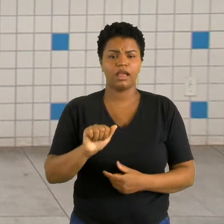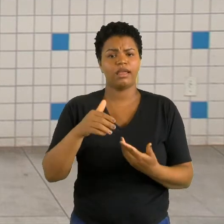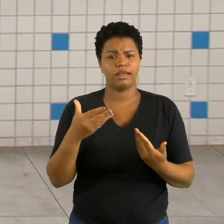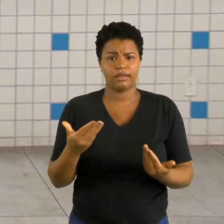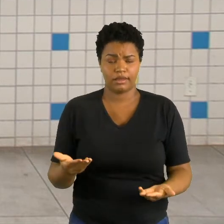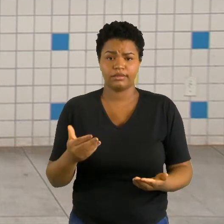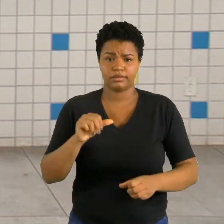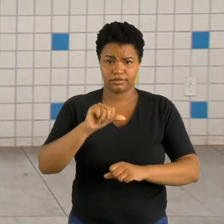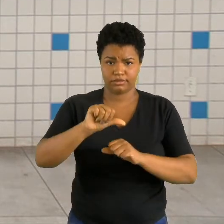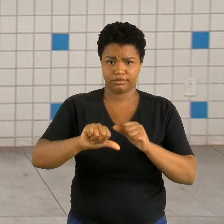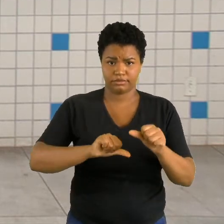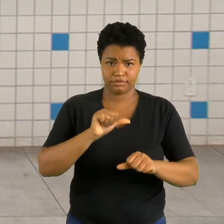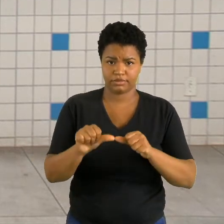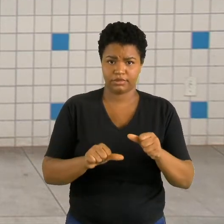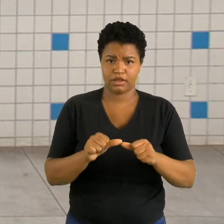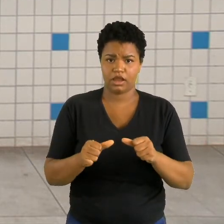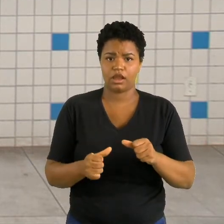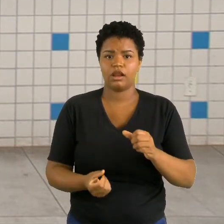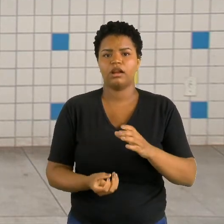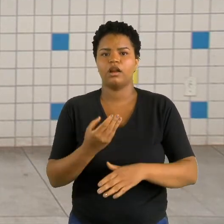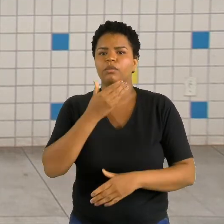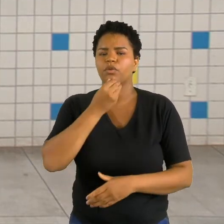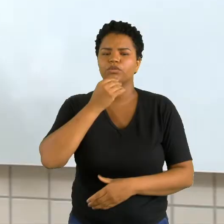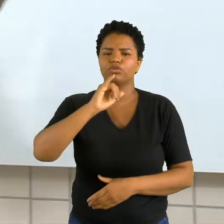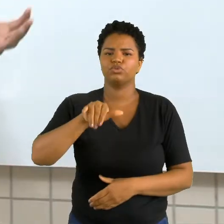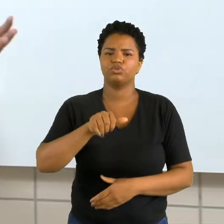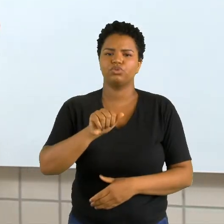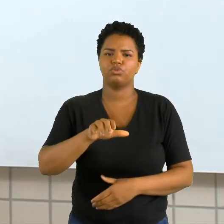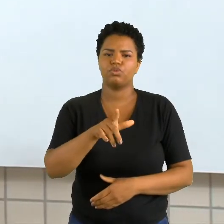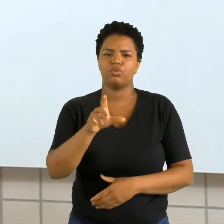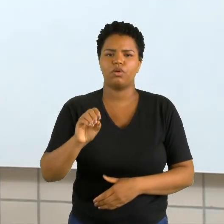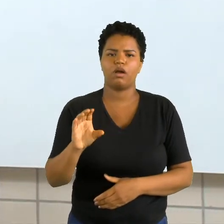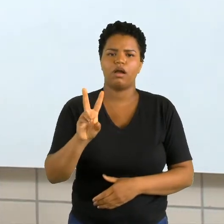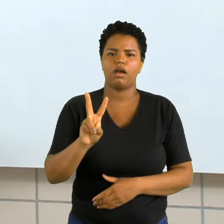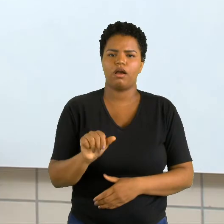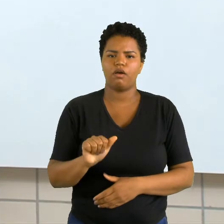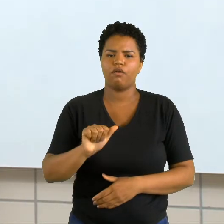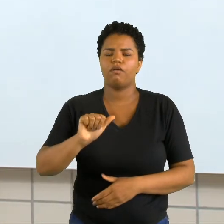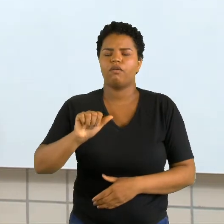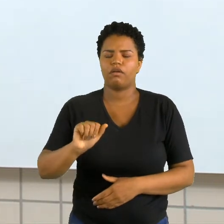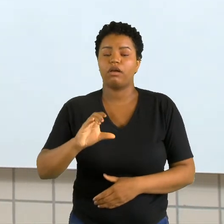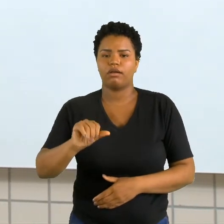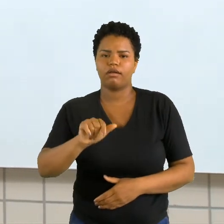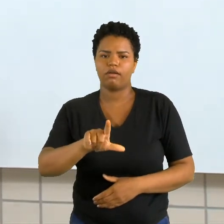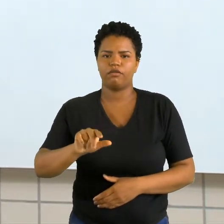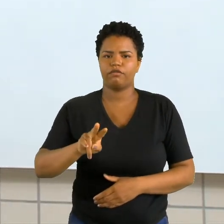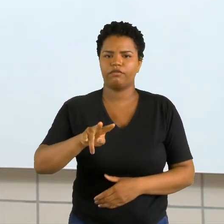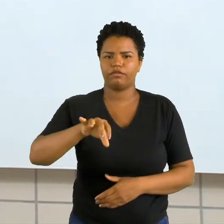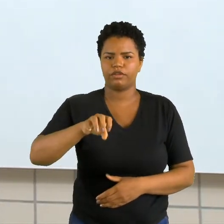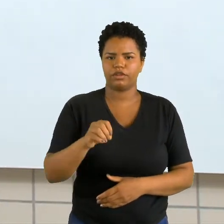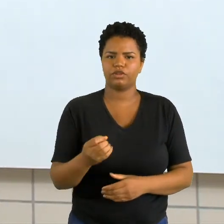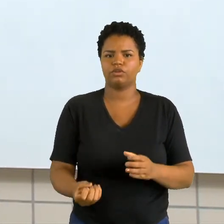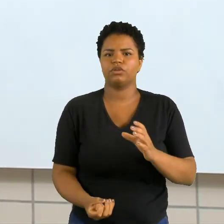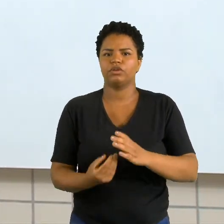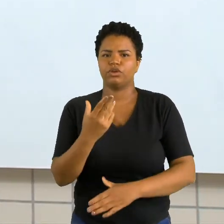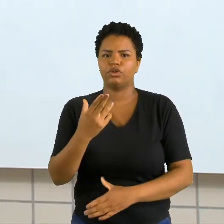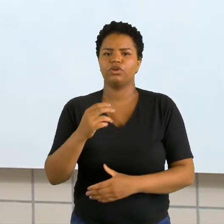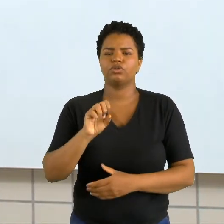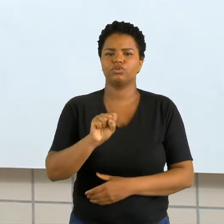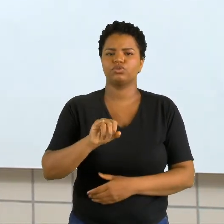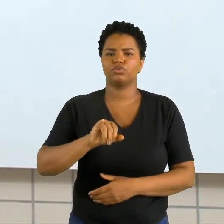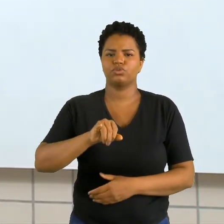reuniões, tá, religiosas. Bom, as ideias reformistas se espalharam pela Europa, graças a uma coisa chamada